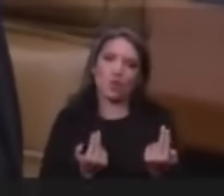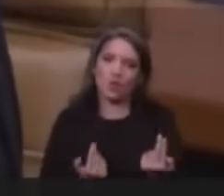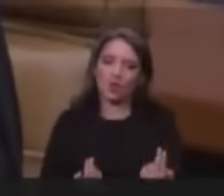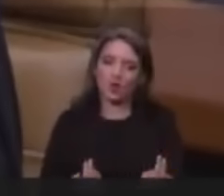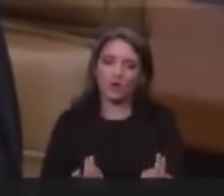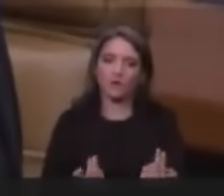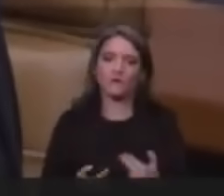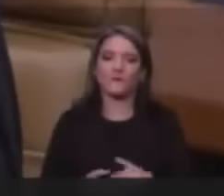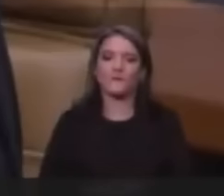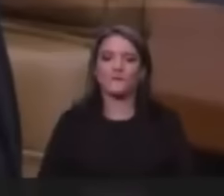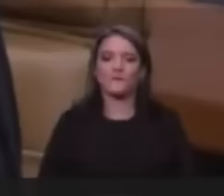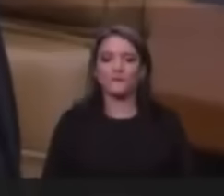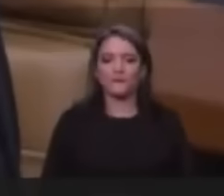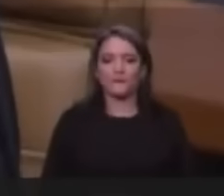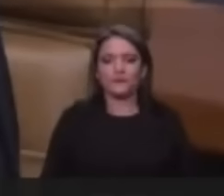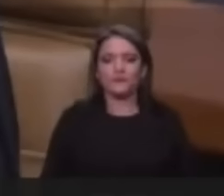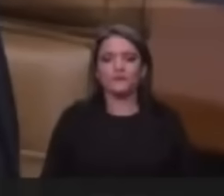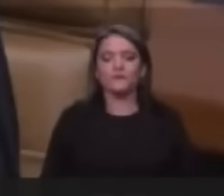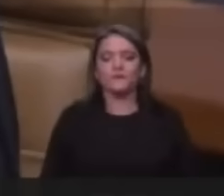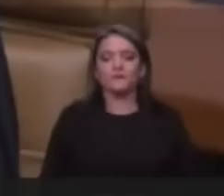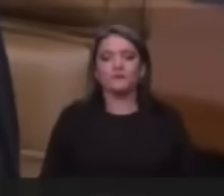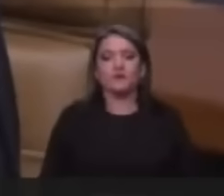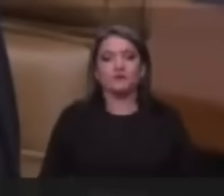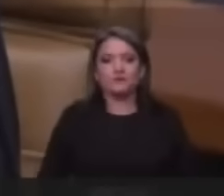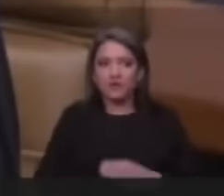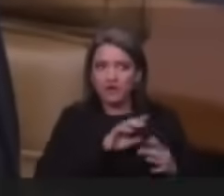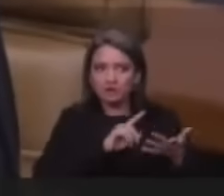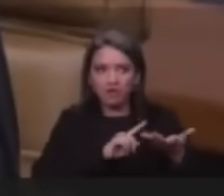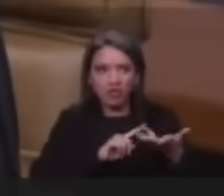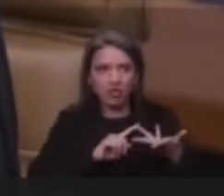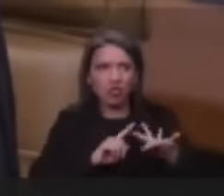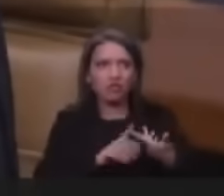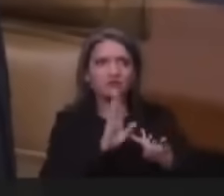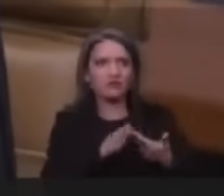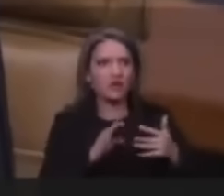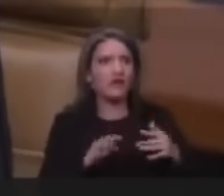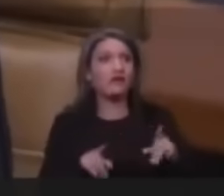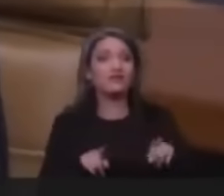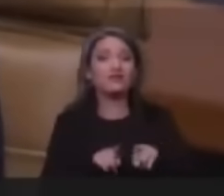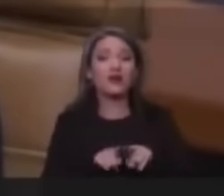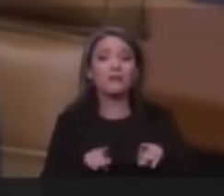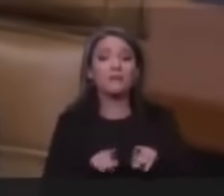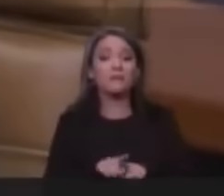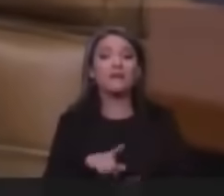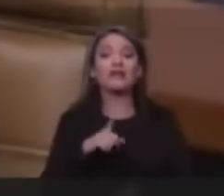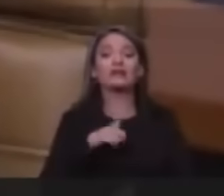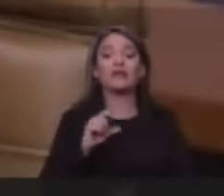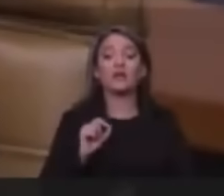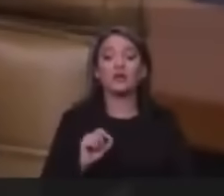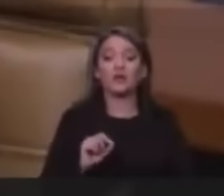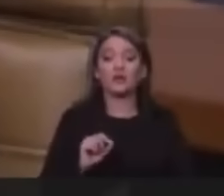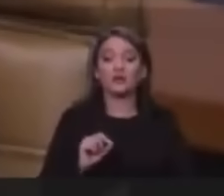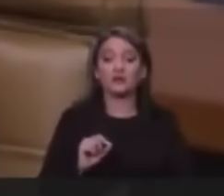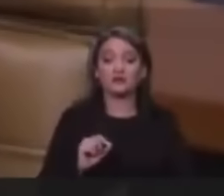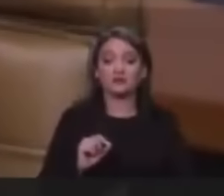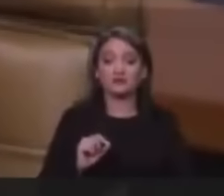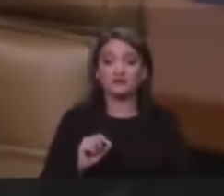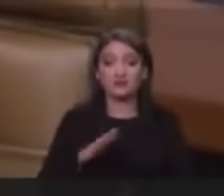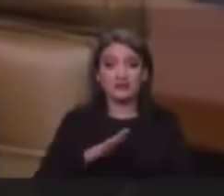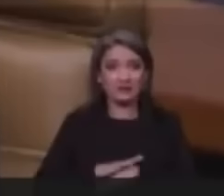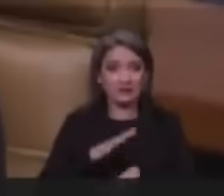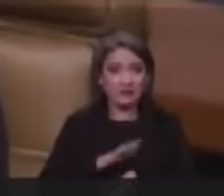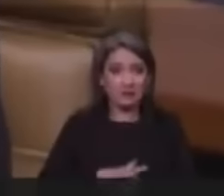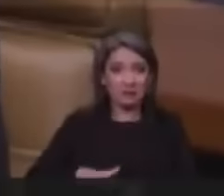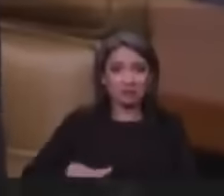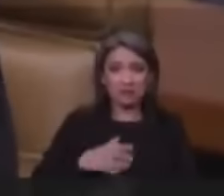exatamente e dizendo que além de tudo isso né e faziam durante todas essas agressões